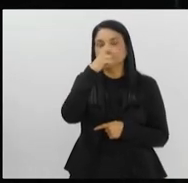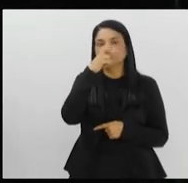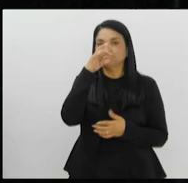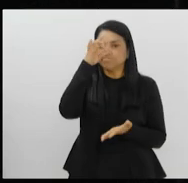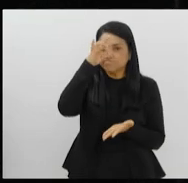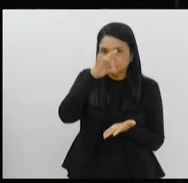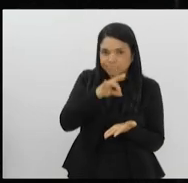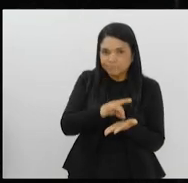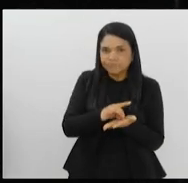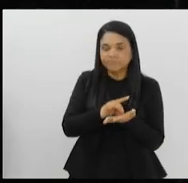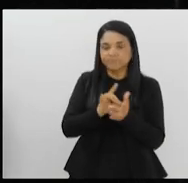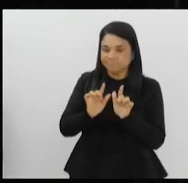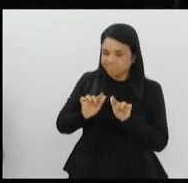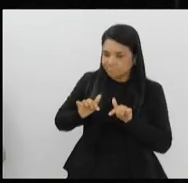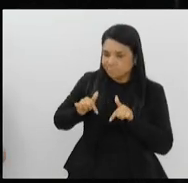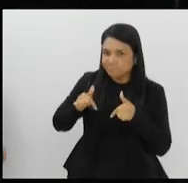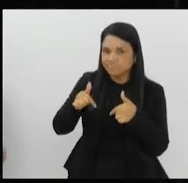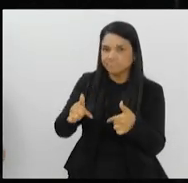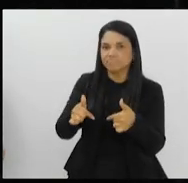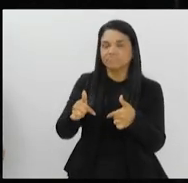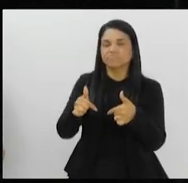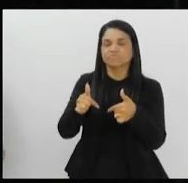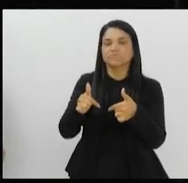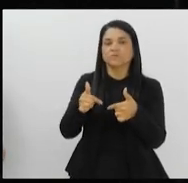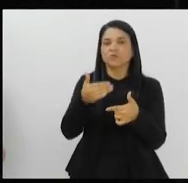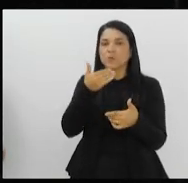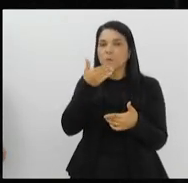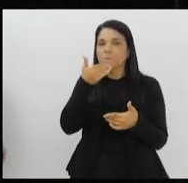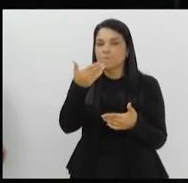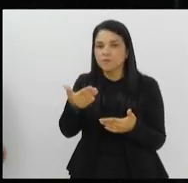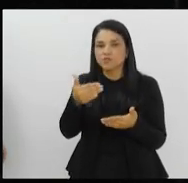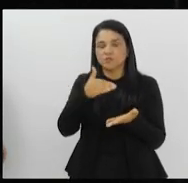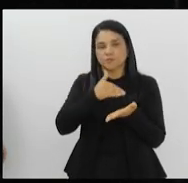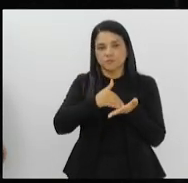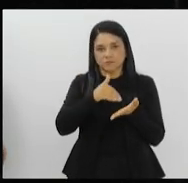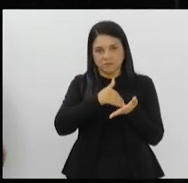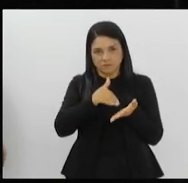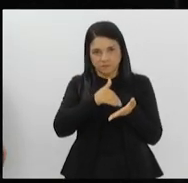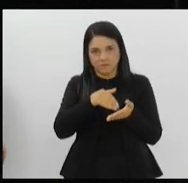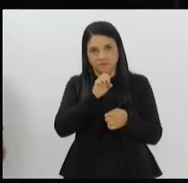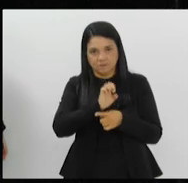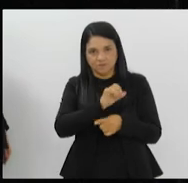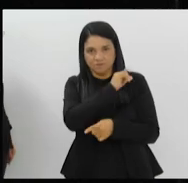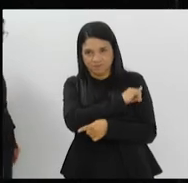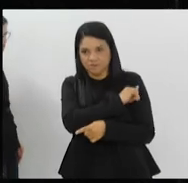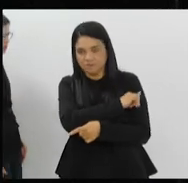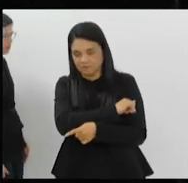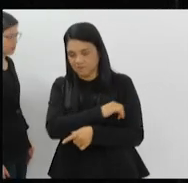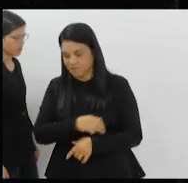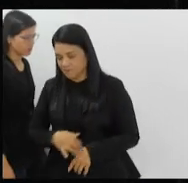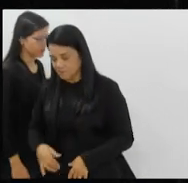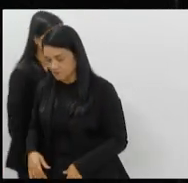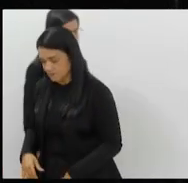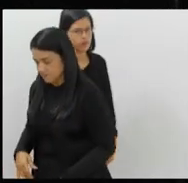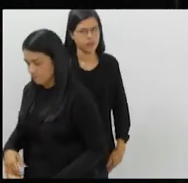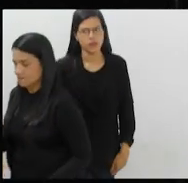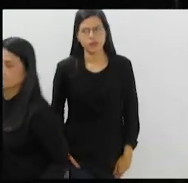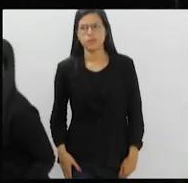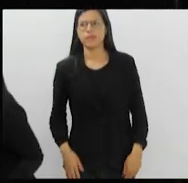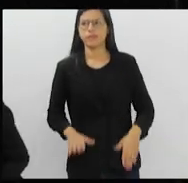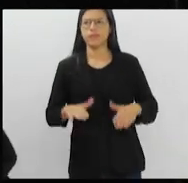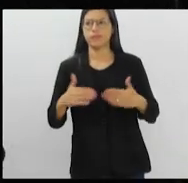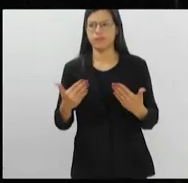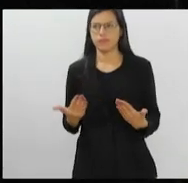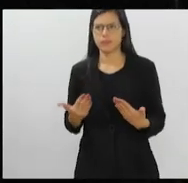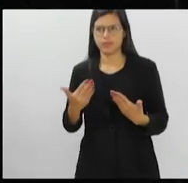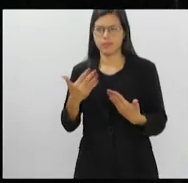concretização daquilo que nós levamos às secretarias de Estado. Então, eram essas as minhas palavras. Um